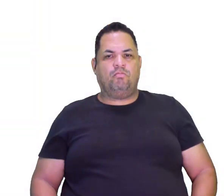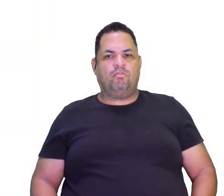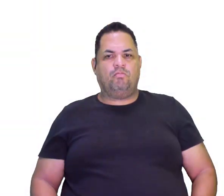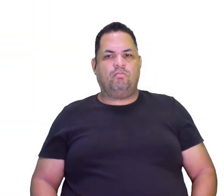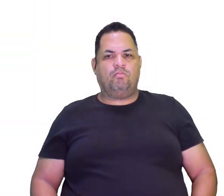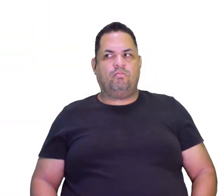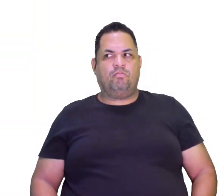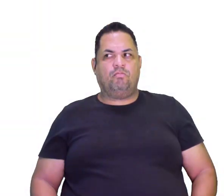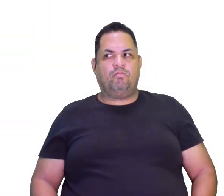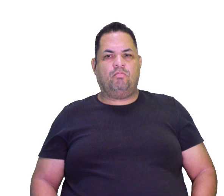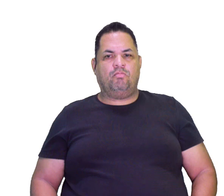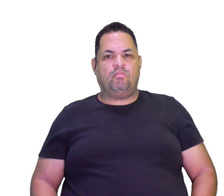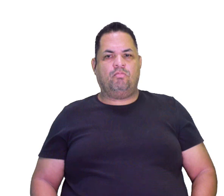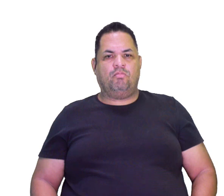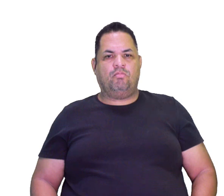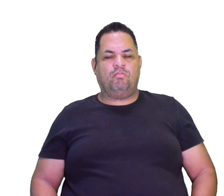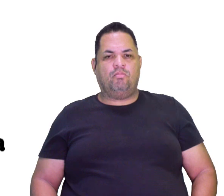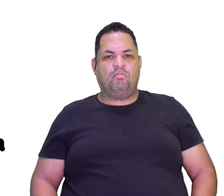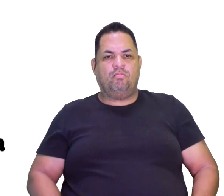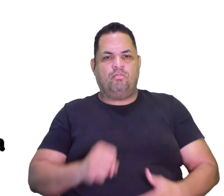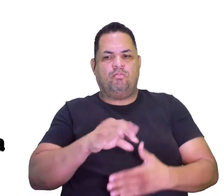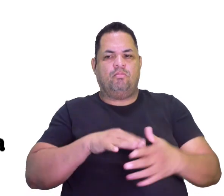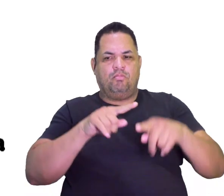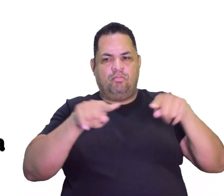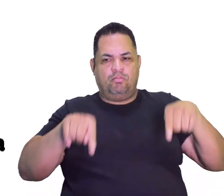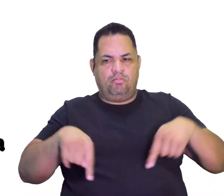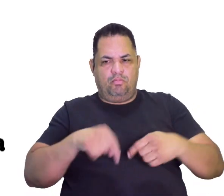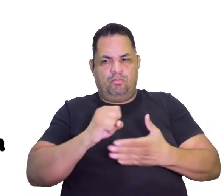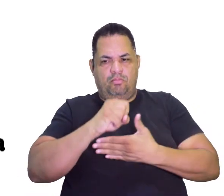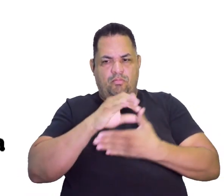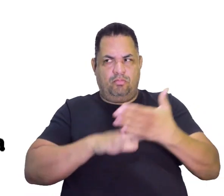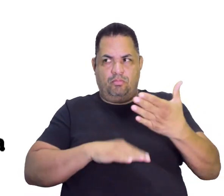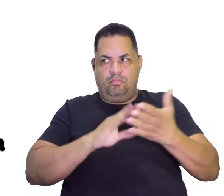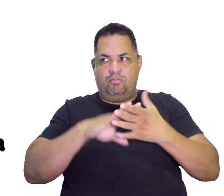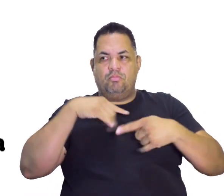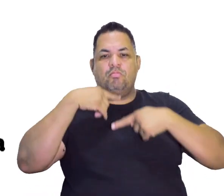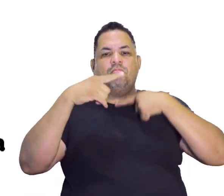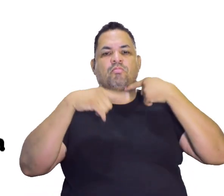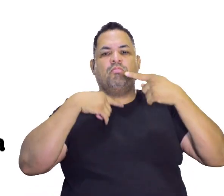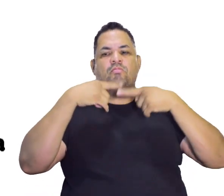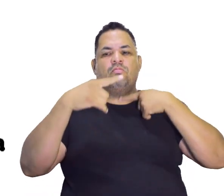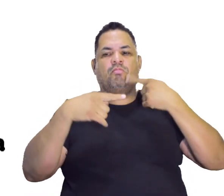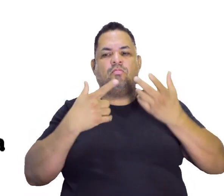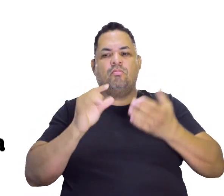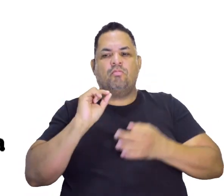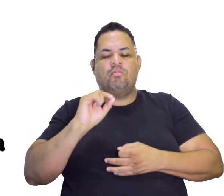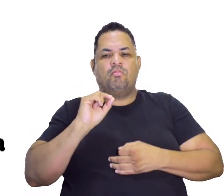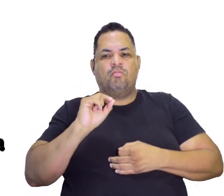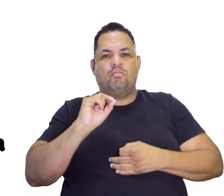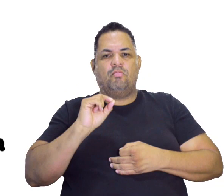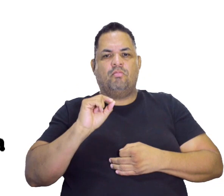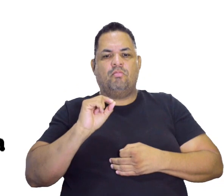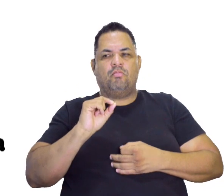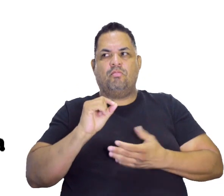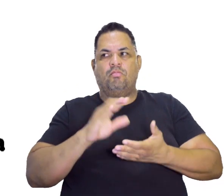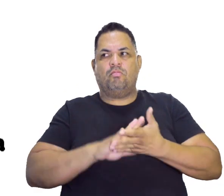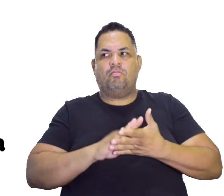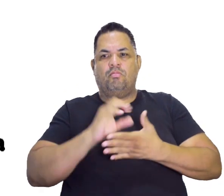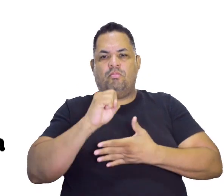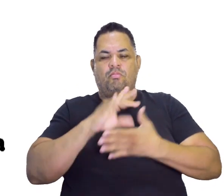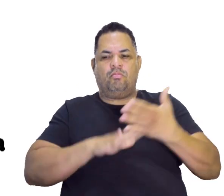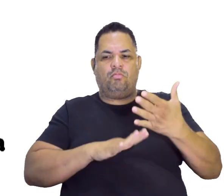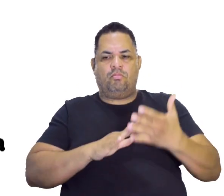Então, nossas atividades de sala, vamos ver nossas questões aí, tirando as nossas dúvidas com a resolução